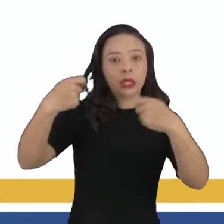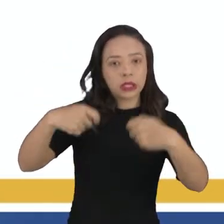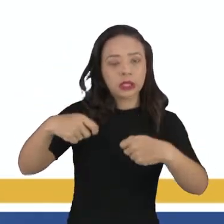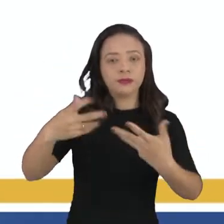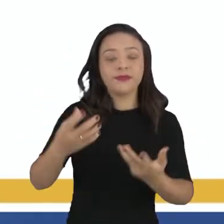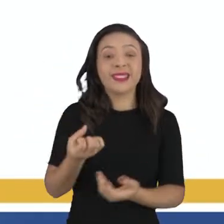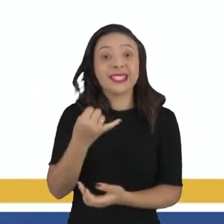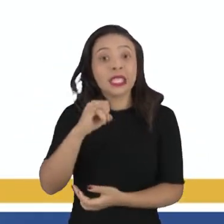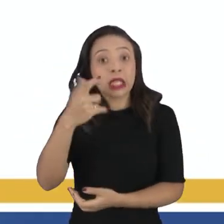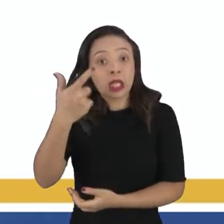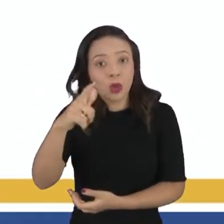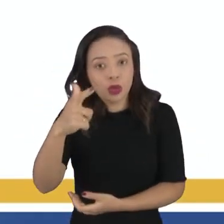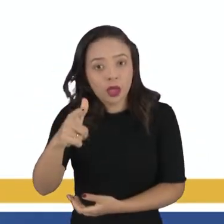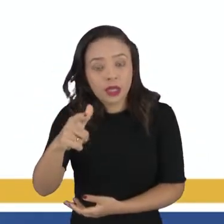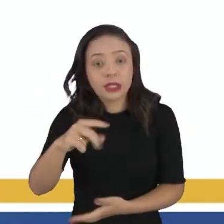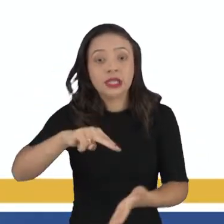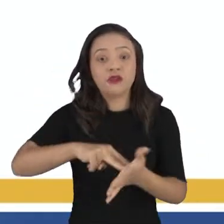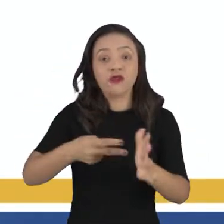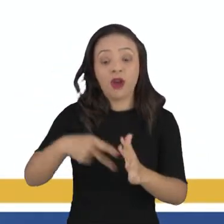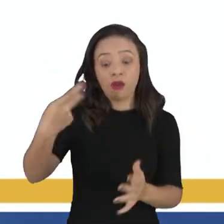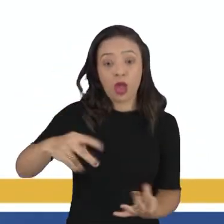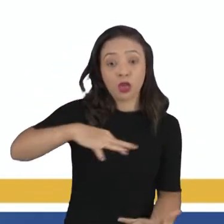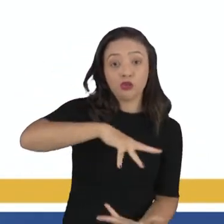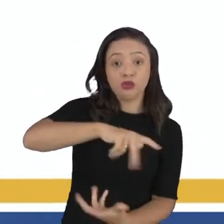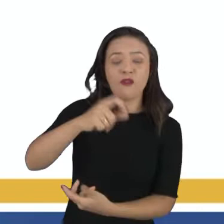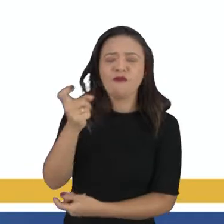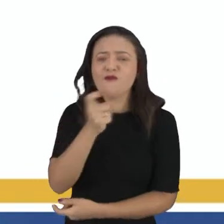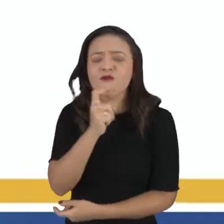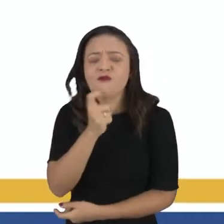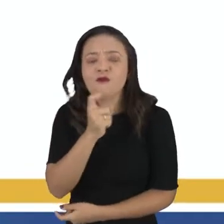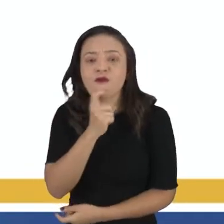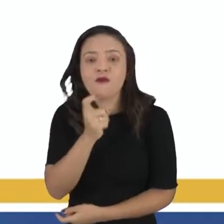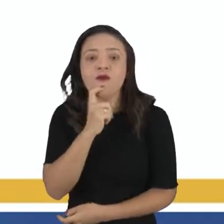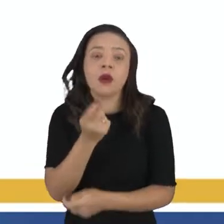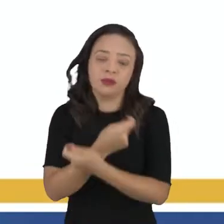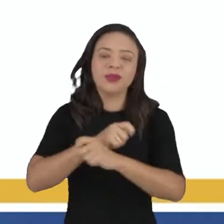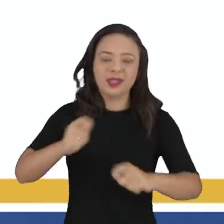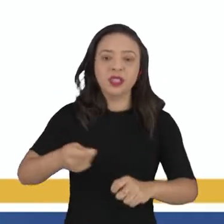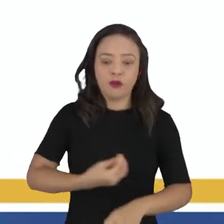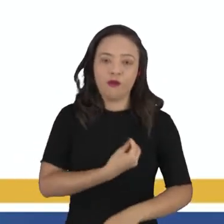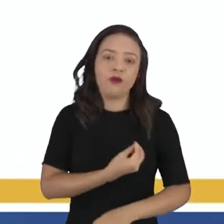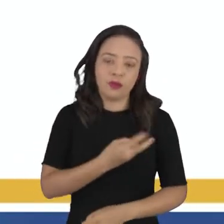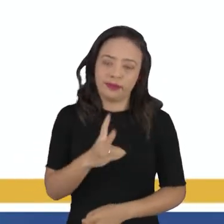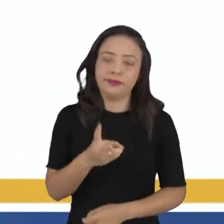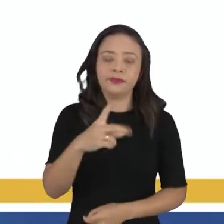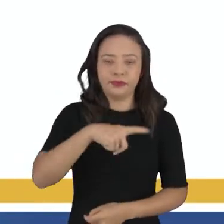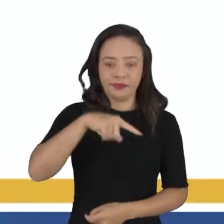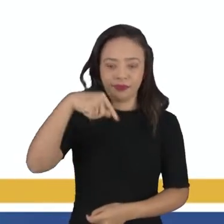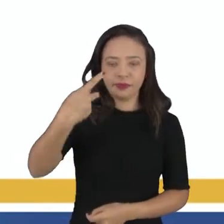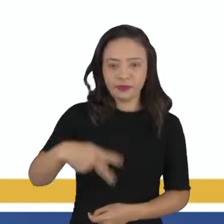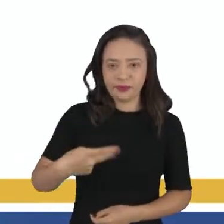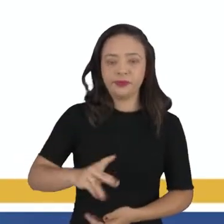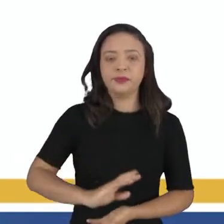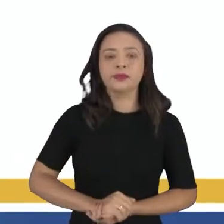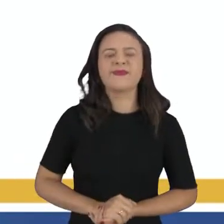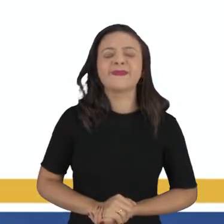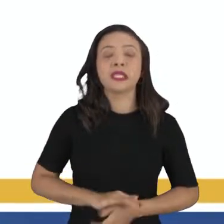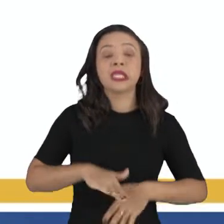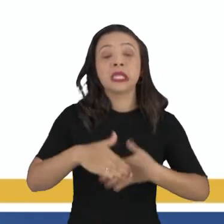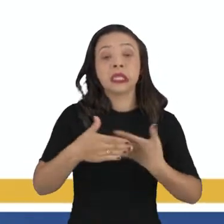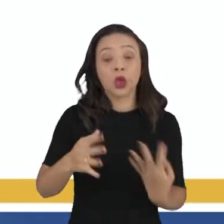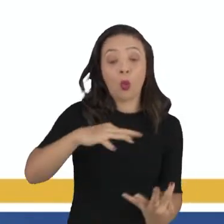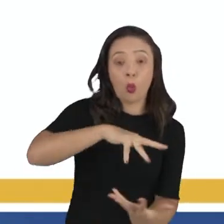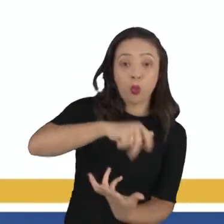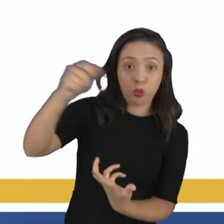nosso planeta seria muito frio e a sobrevivência dos seres vivos seria muito difícil. Então, aí nós entendemos que o